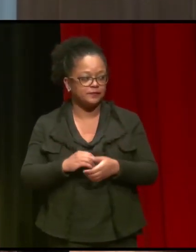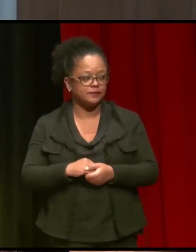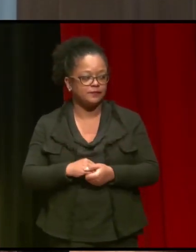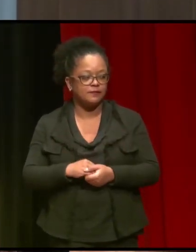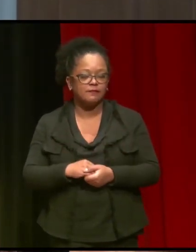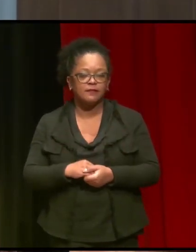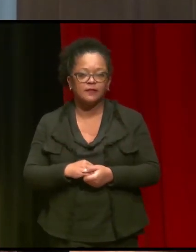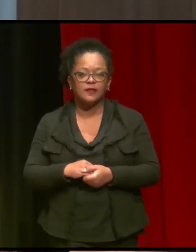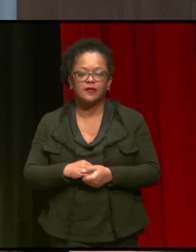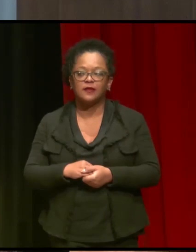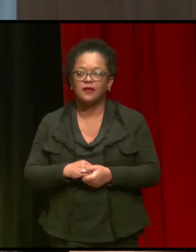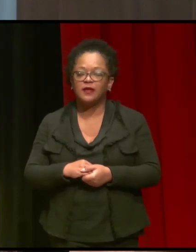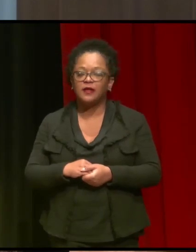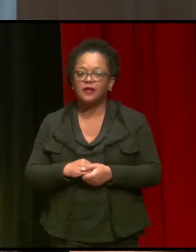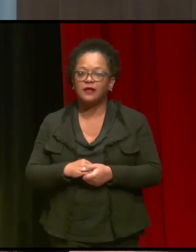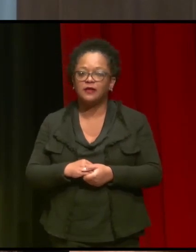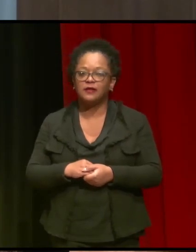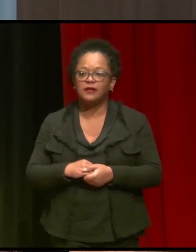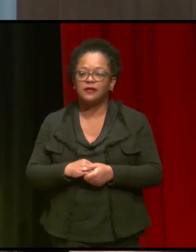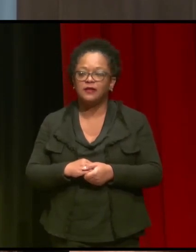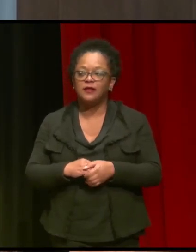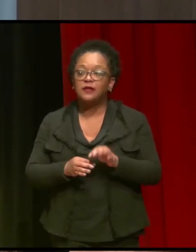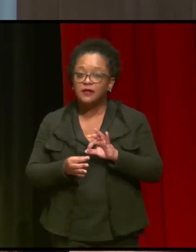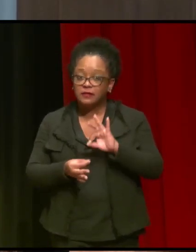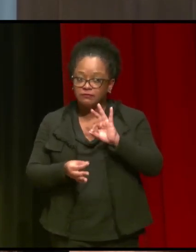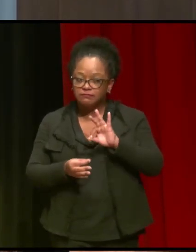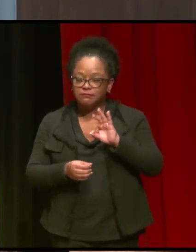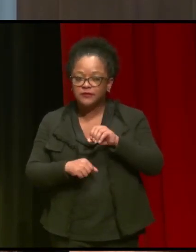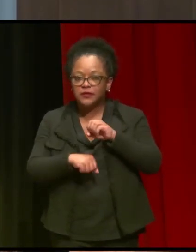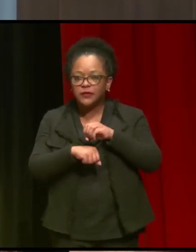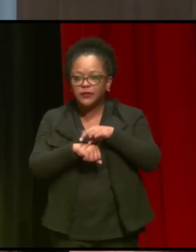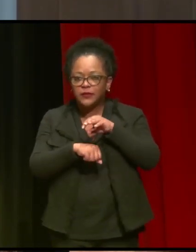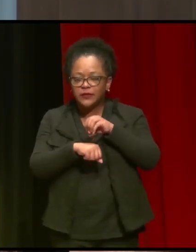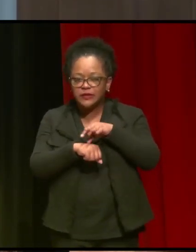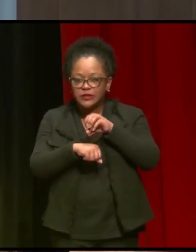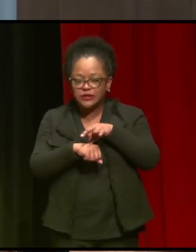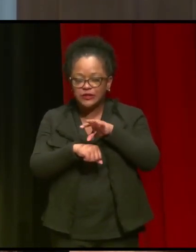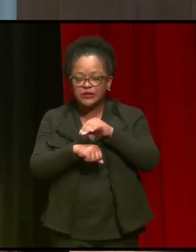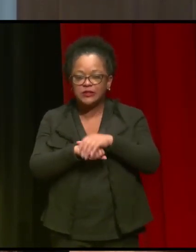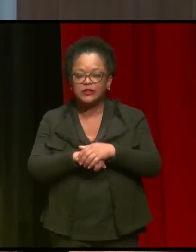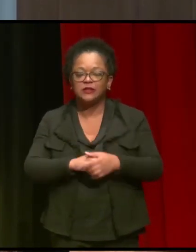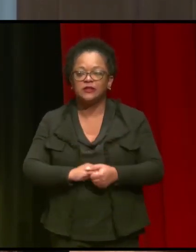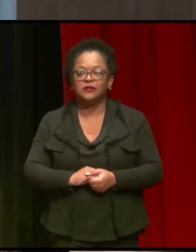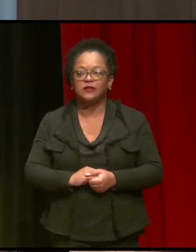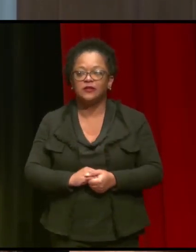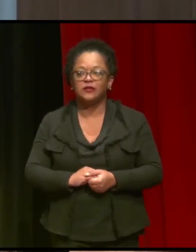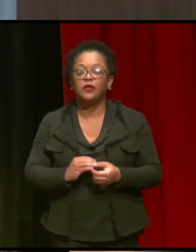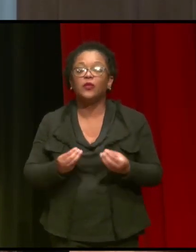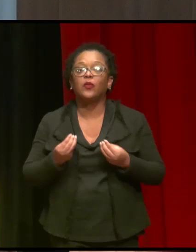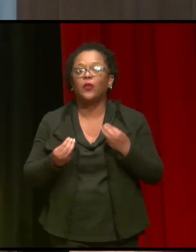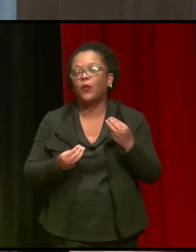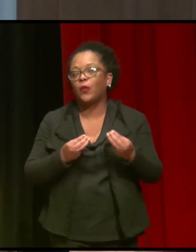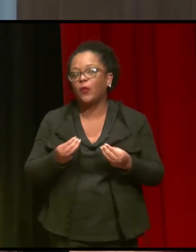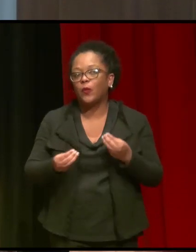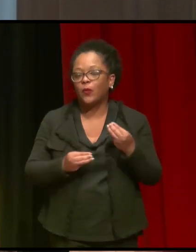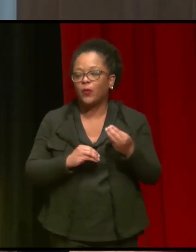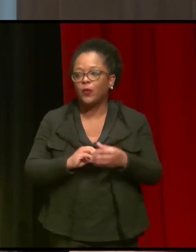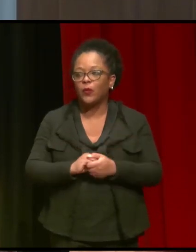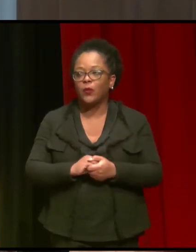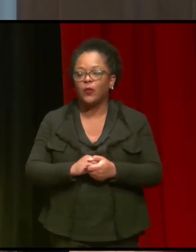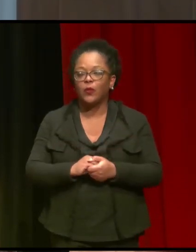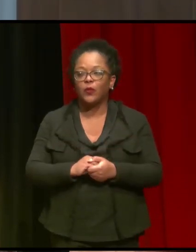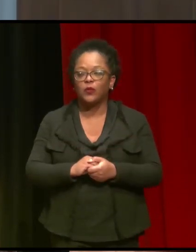Aqui, gente, eu vou só falar um pouquinho sobre uma dica, já estou entrando um pouco de igreja. Como é que a gente trabalha com pessoas